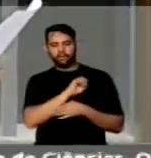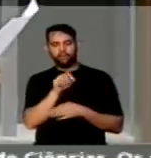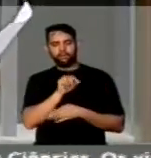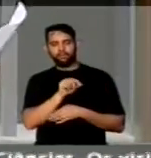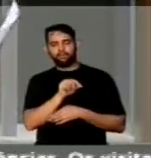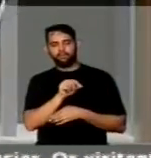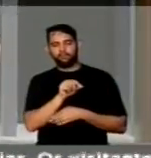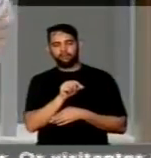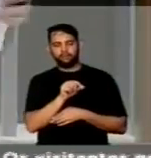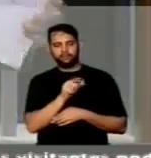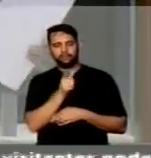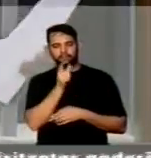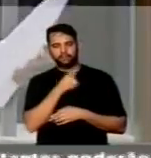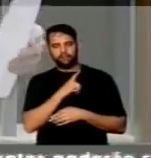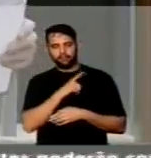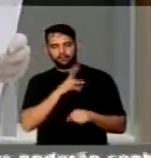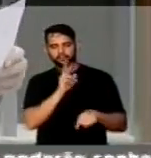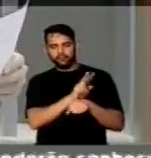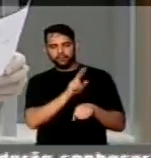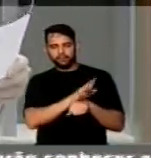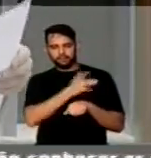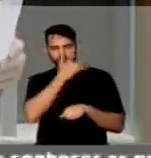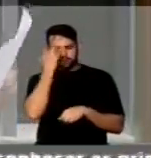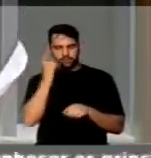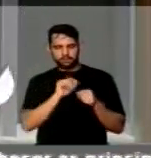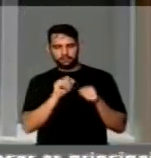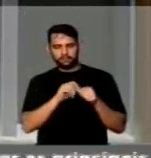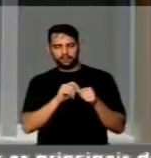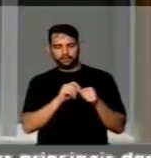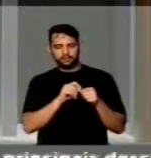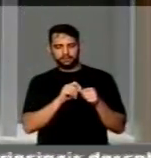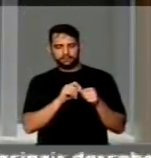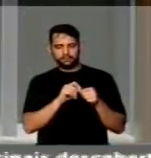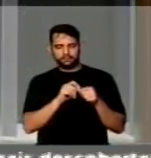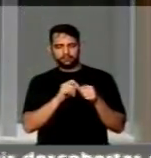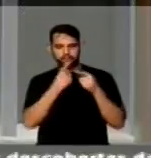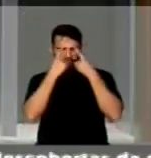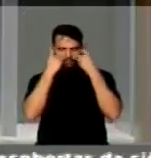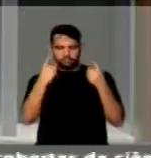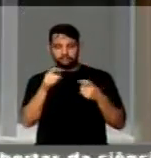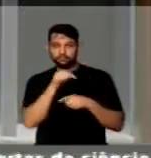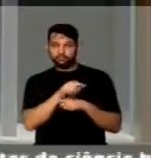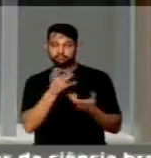que dava extrema proteção a quem comete crimes.